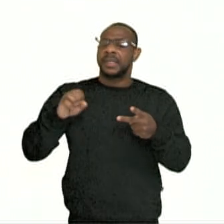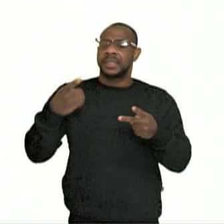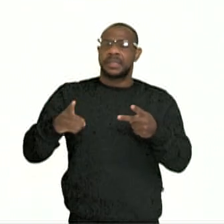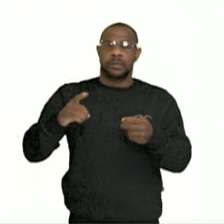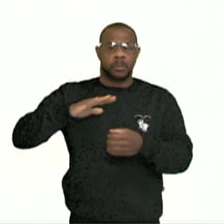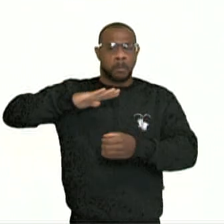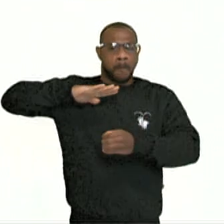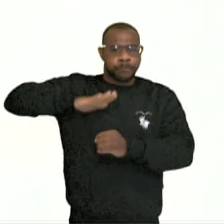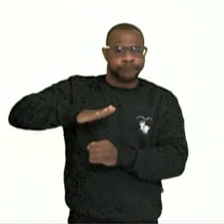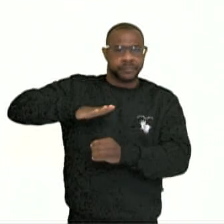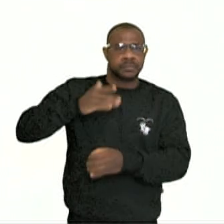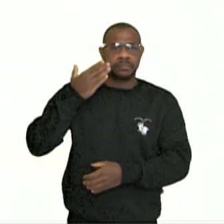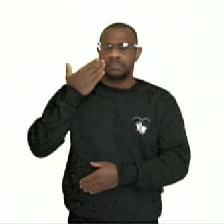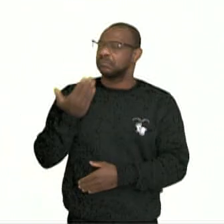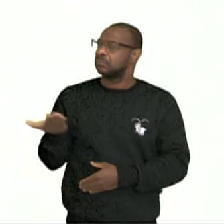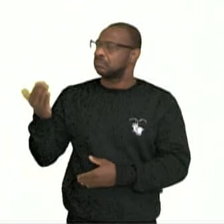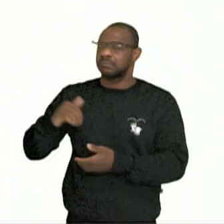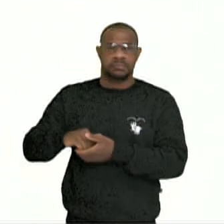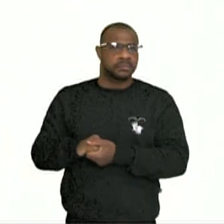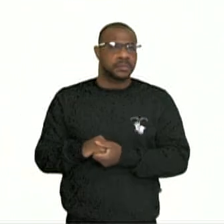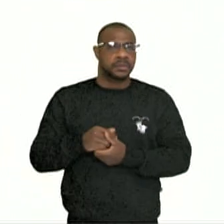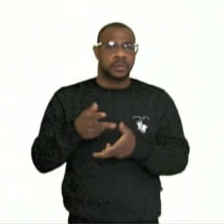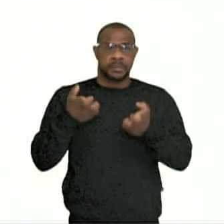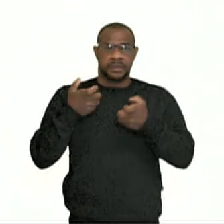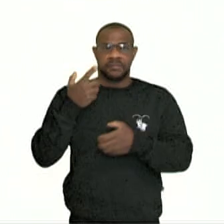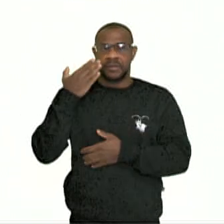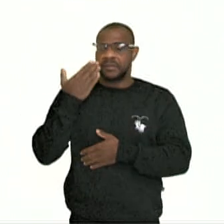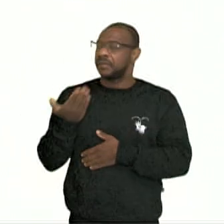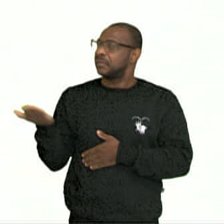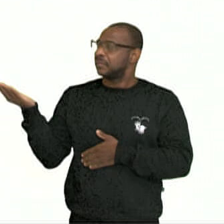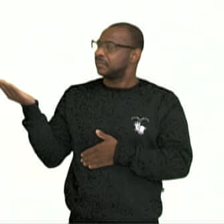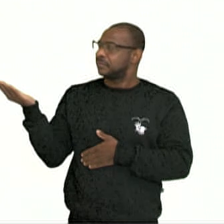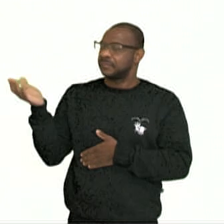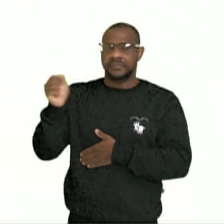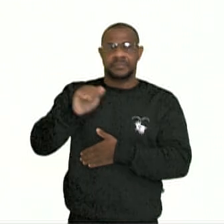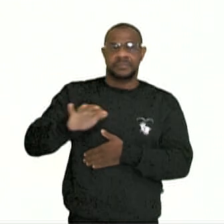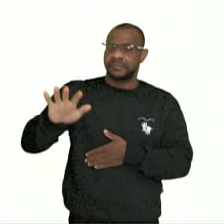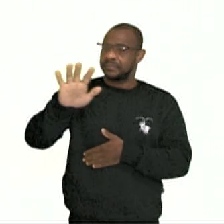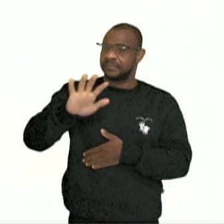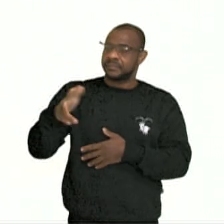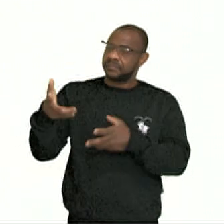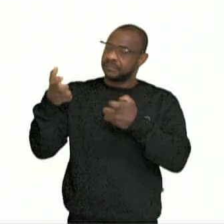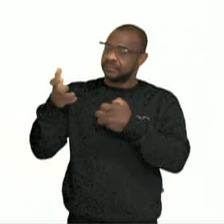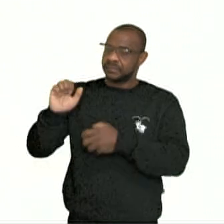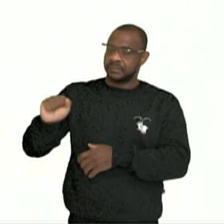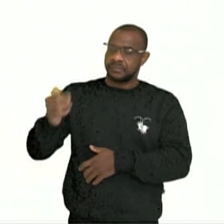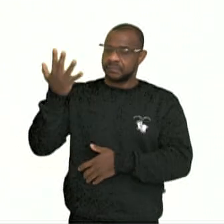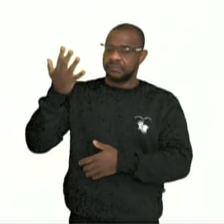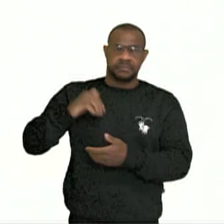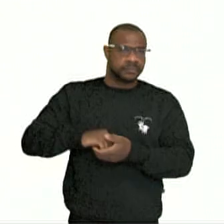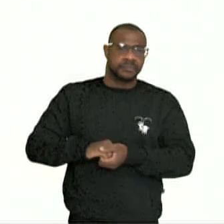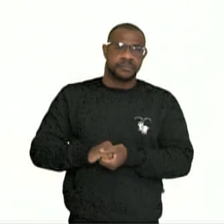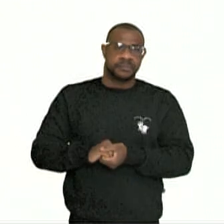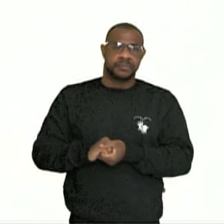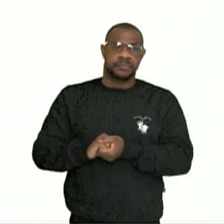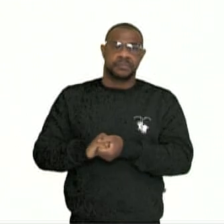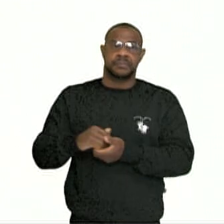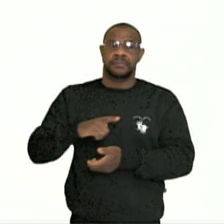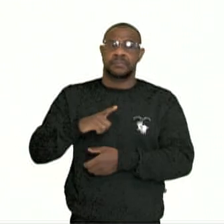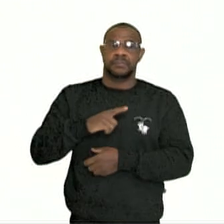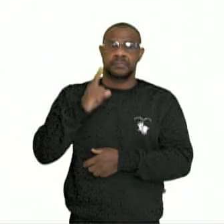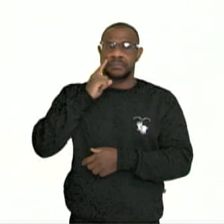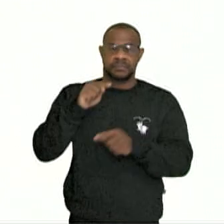Então, se nós observarmos nessa imagem à direita, nós percebemos esses fatores. Nós temos